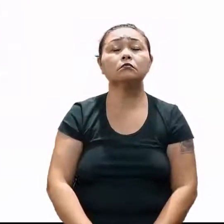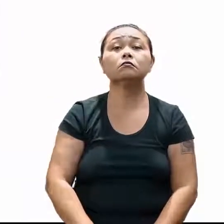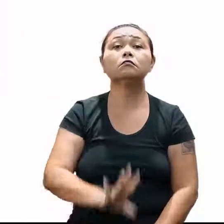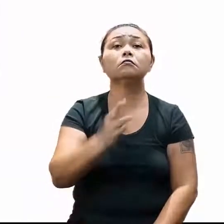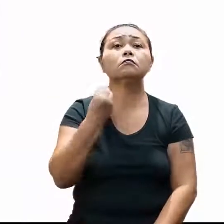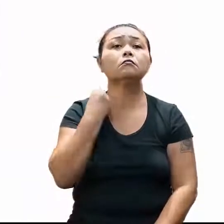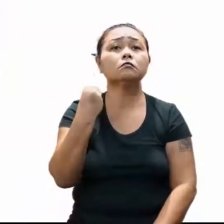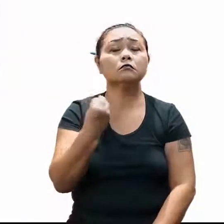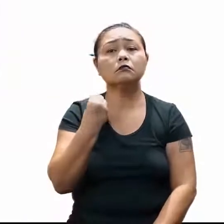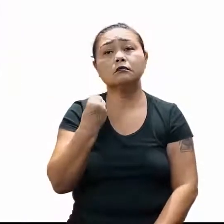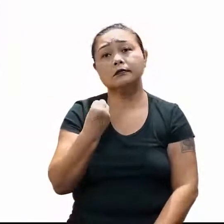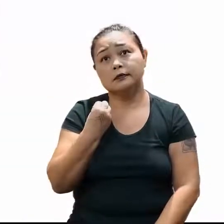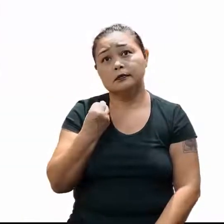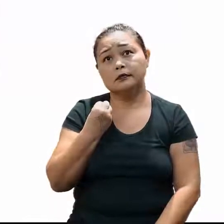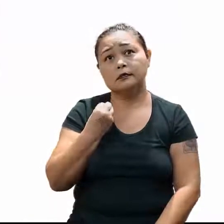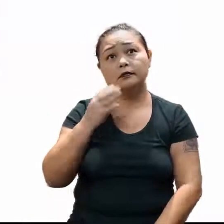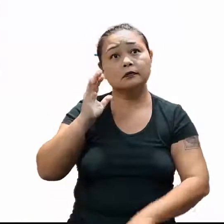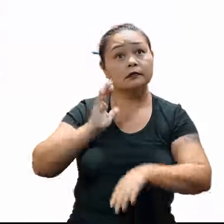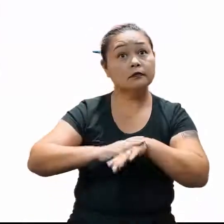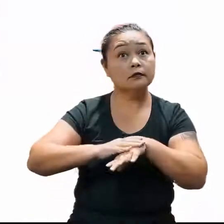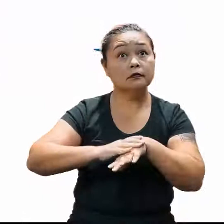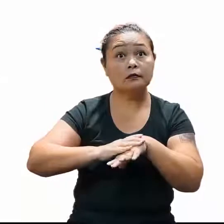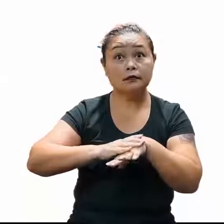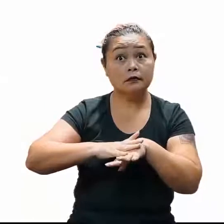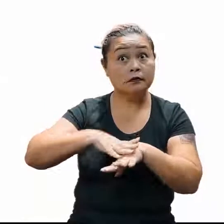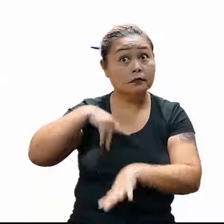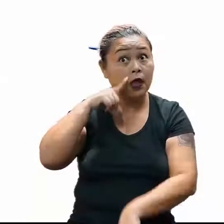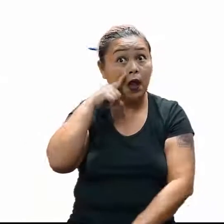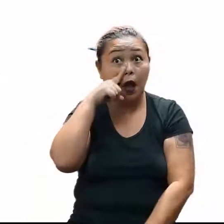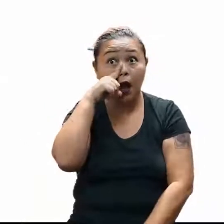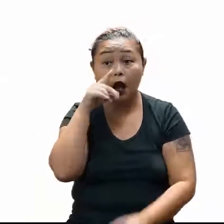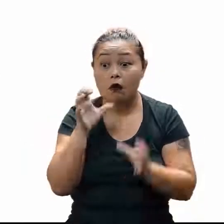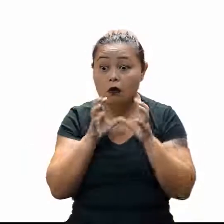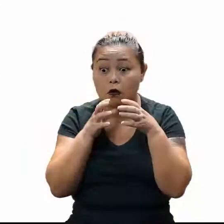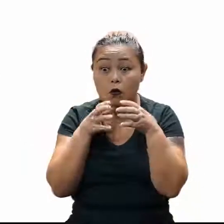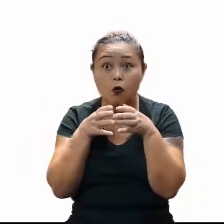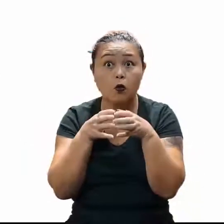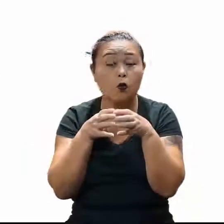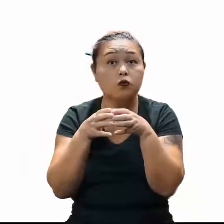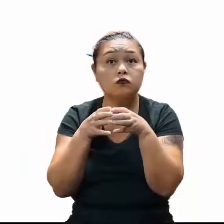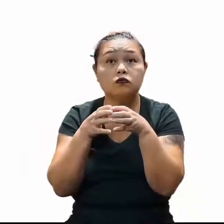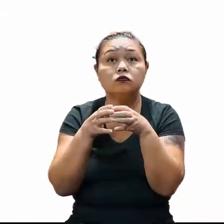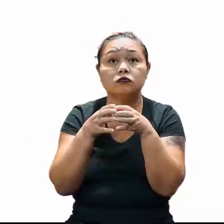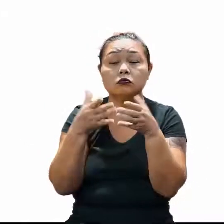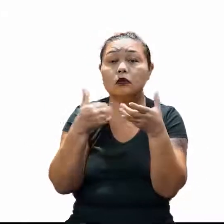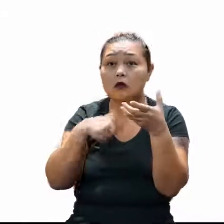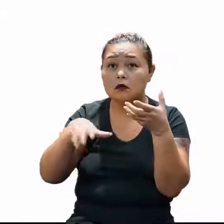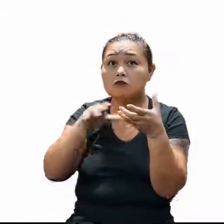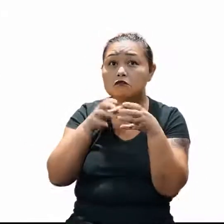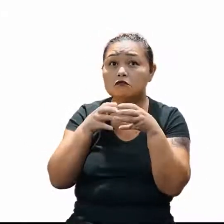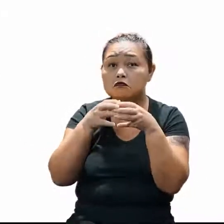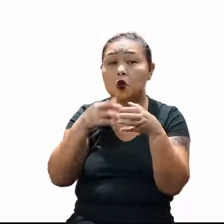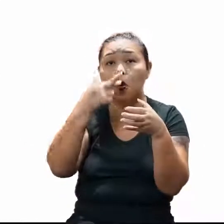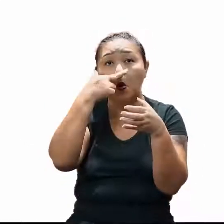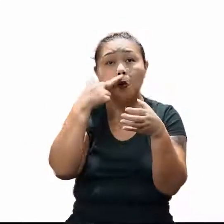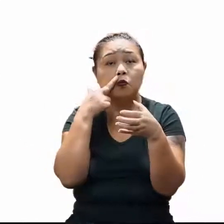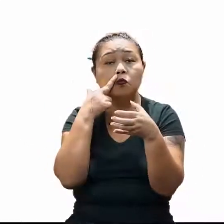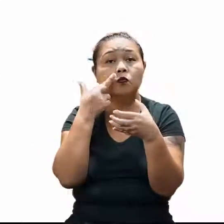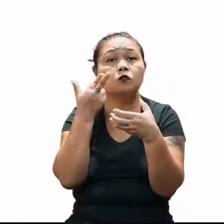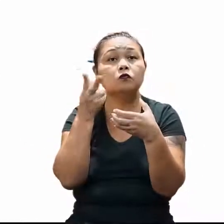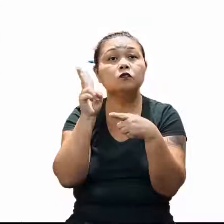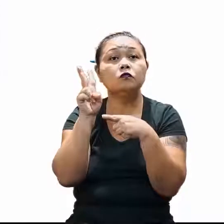Como se tratava de uma das mais arriscadas missões da coluna expedicionária,